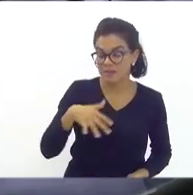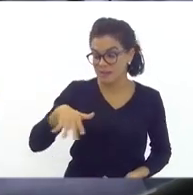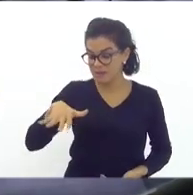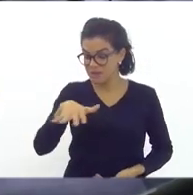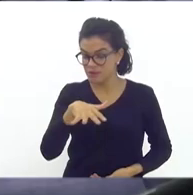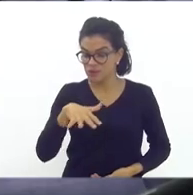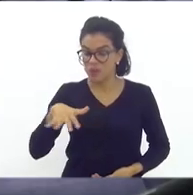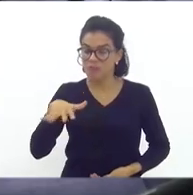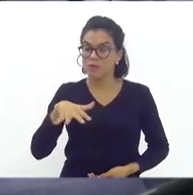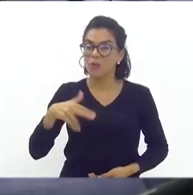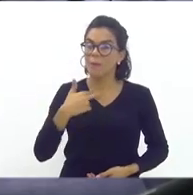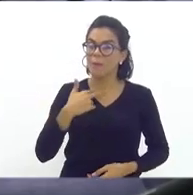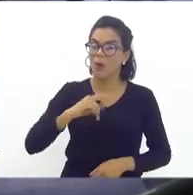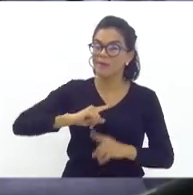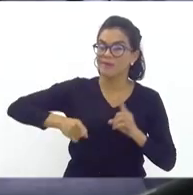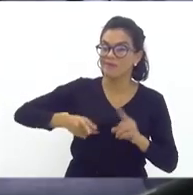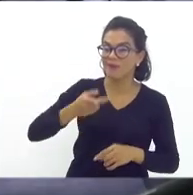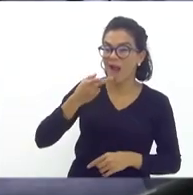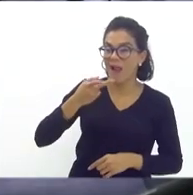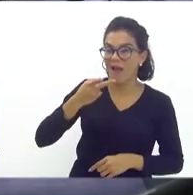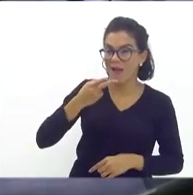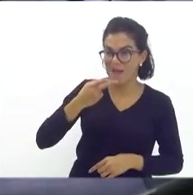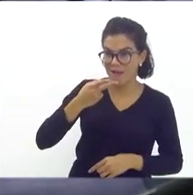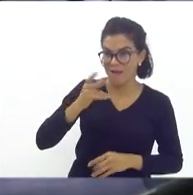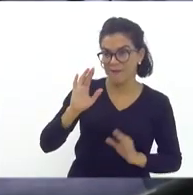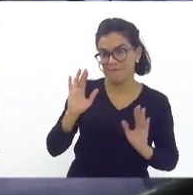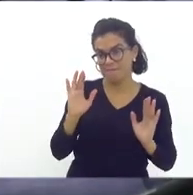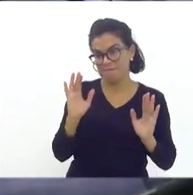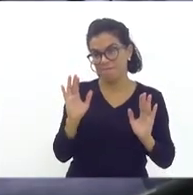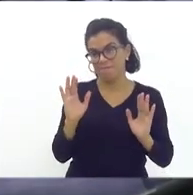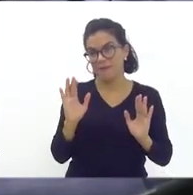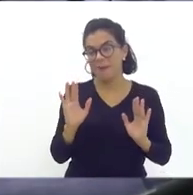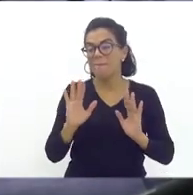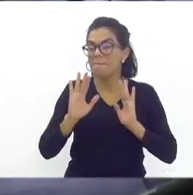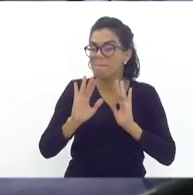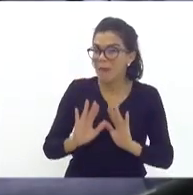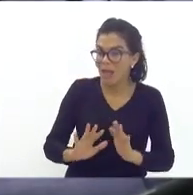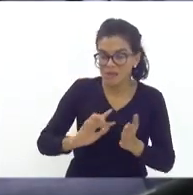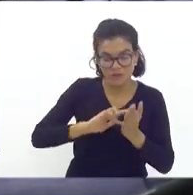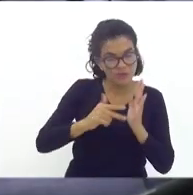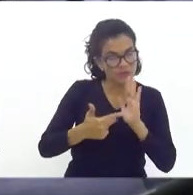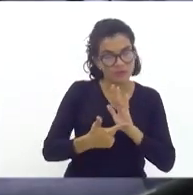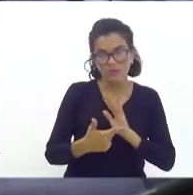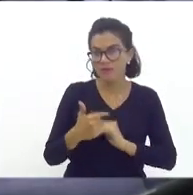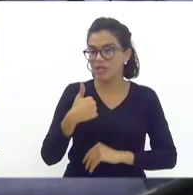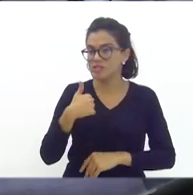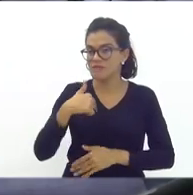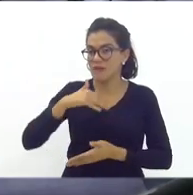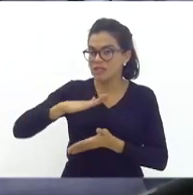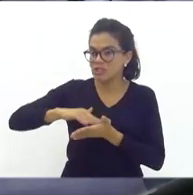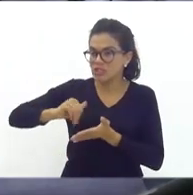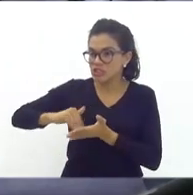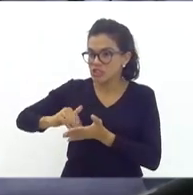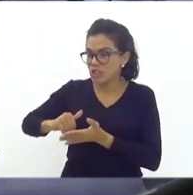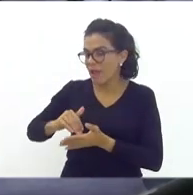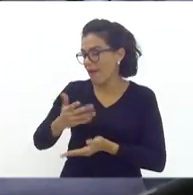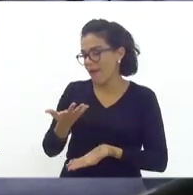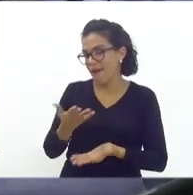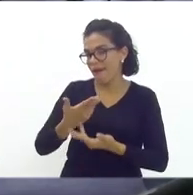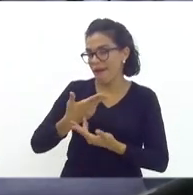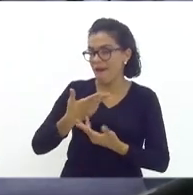não fez impedida de falar de pronunciar por ela não ter sido convocada mas que ela não quer dizer que a gente vai tirar todo o foco da presidente